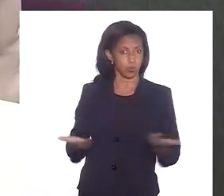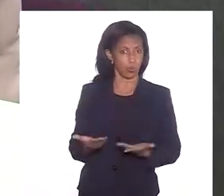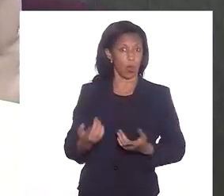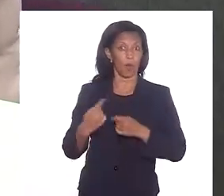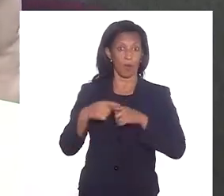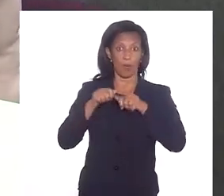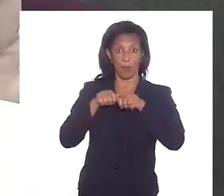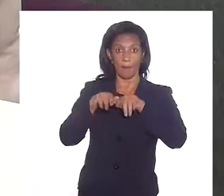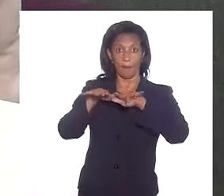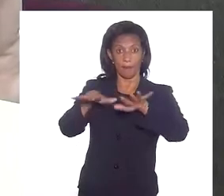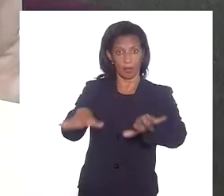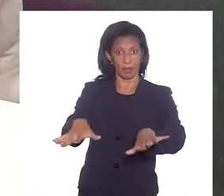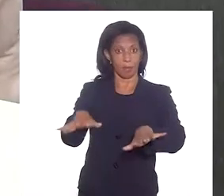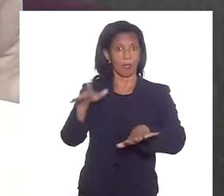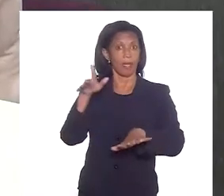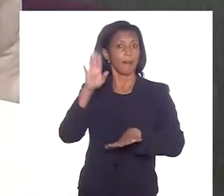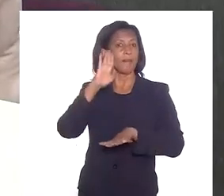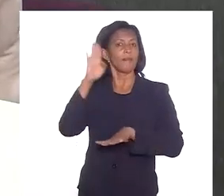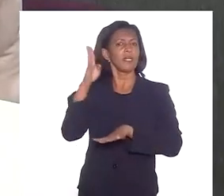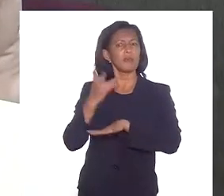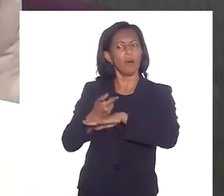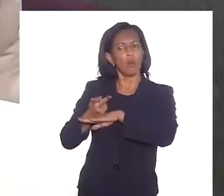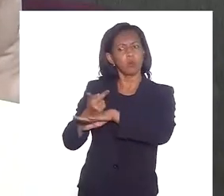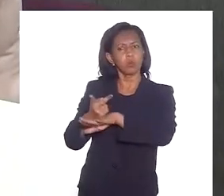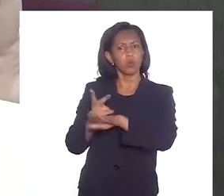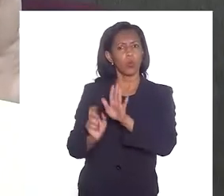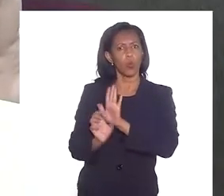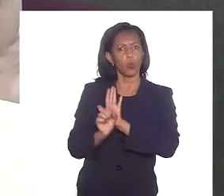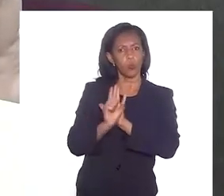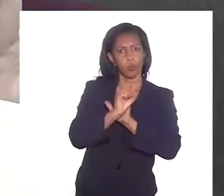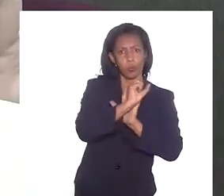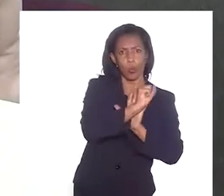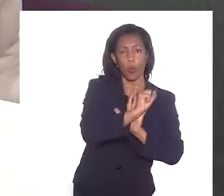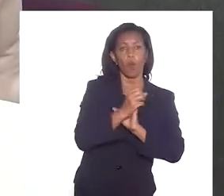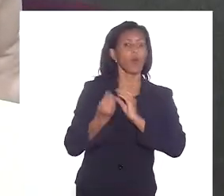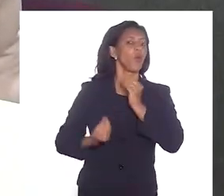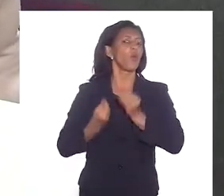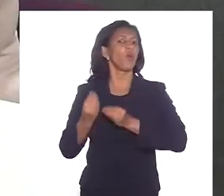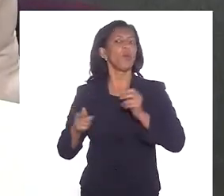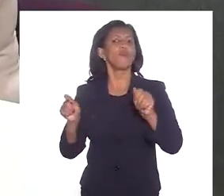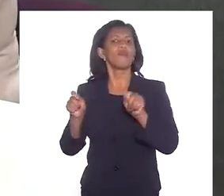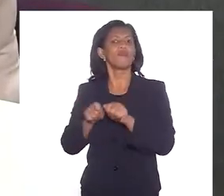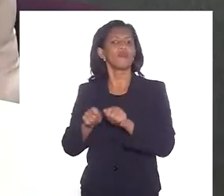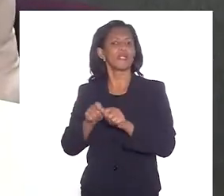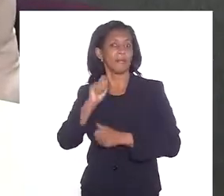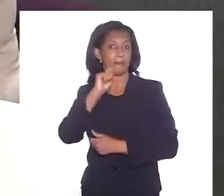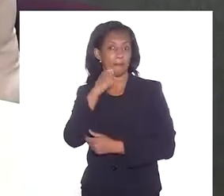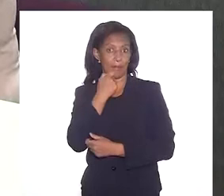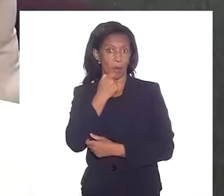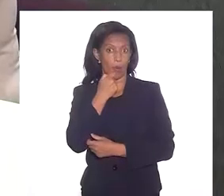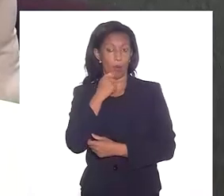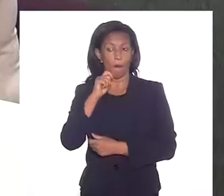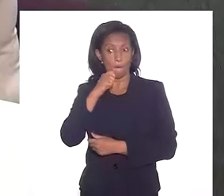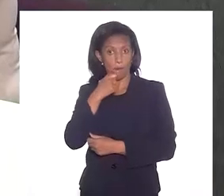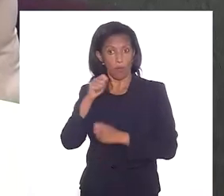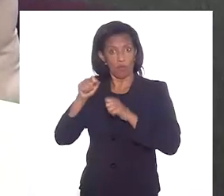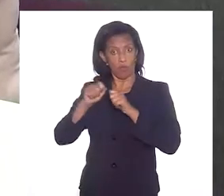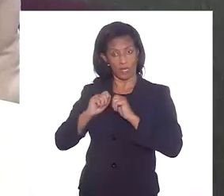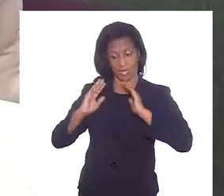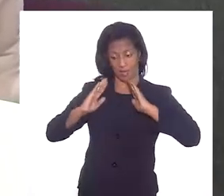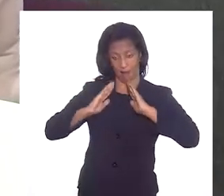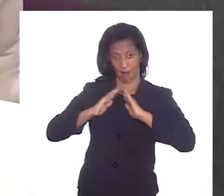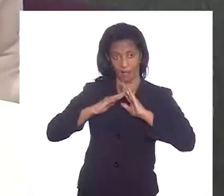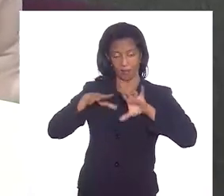É que durante a pandemia, uma das principais buscas feitas no Google foi exatamente como fazer pães. A panificação caseira, ou